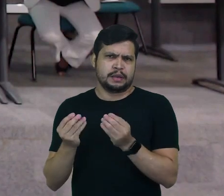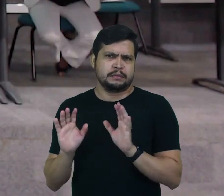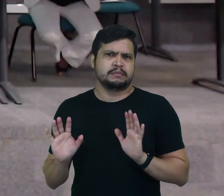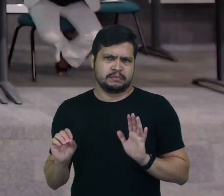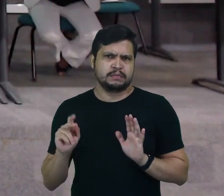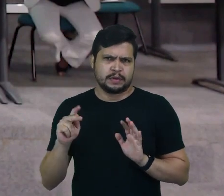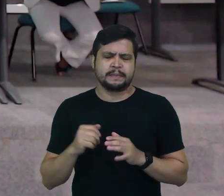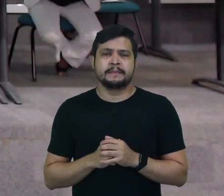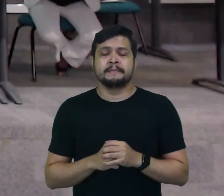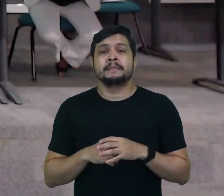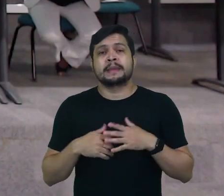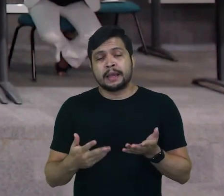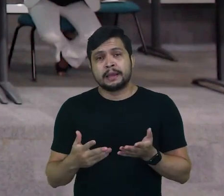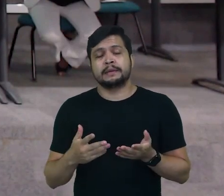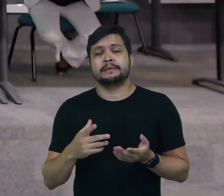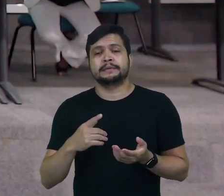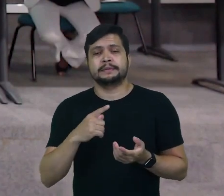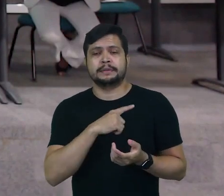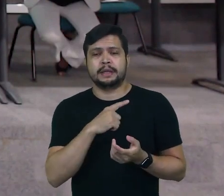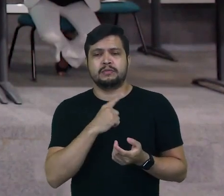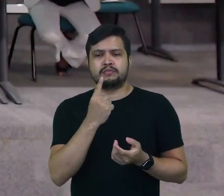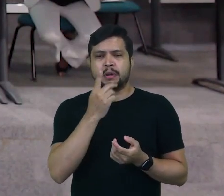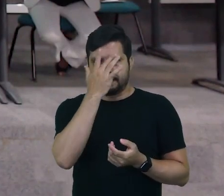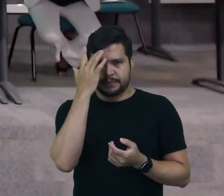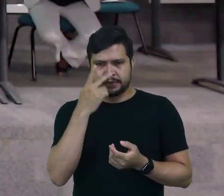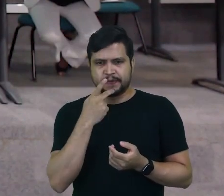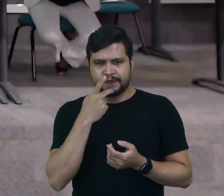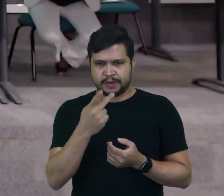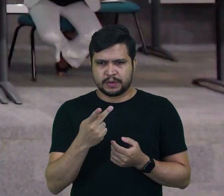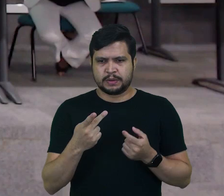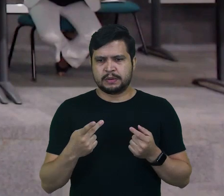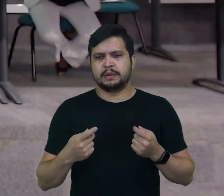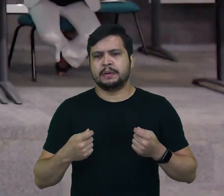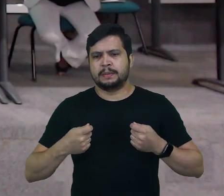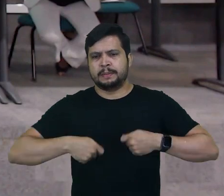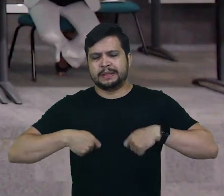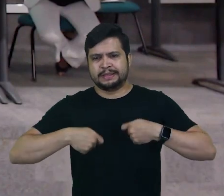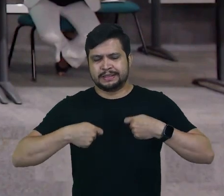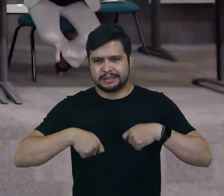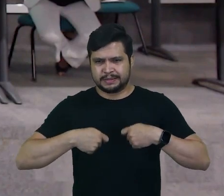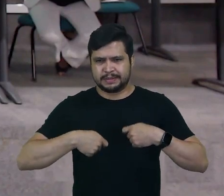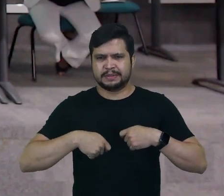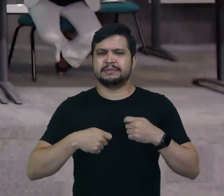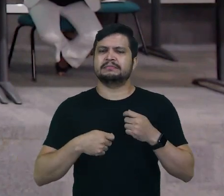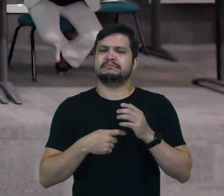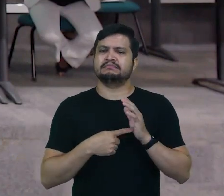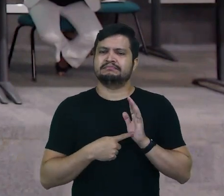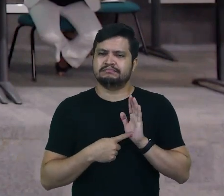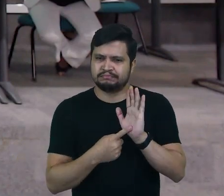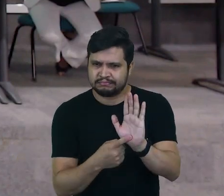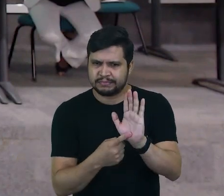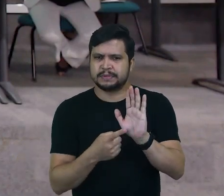do bem-estar animal, que é a Tempo, ela fala que devemos dar a eles, o gado não tem nascido se não tivéssemos criado os